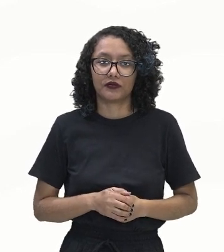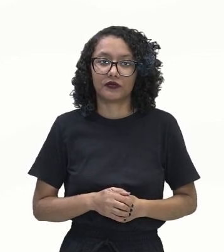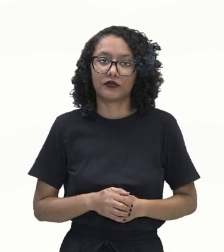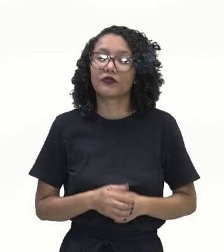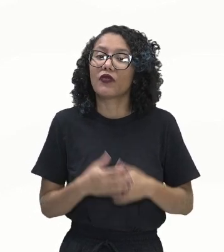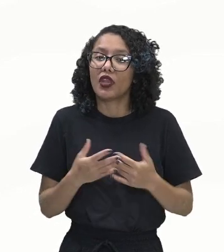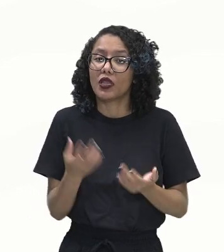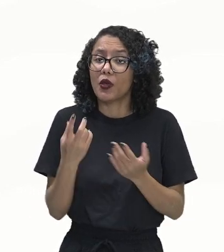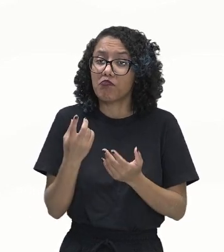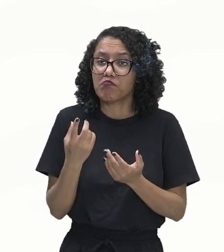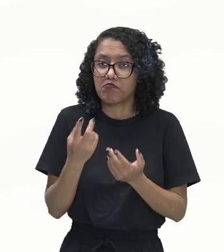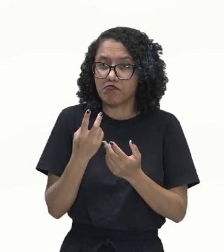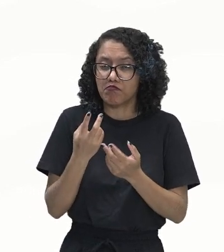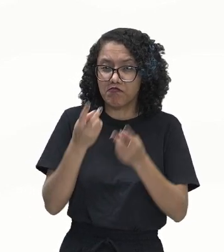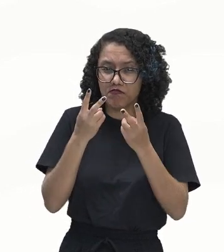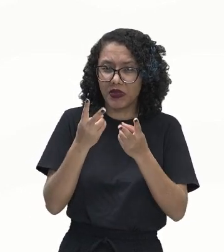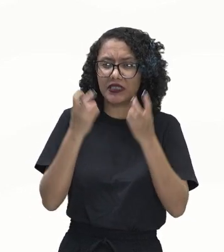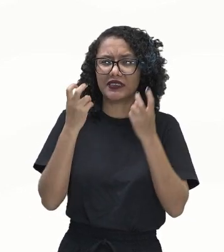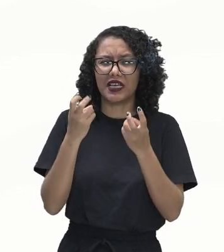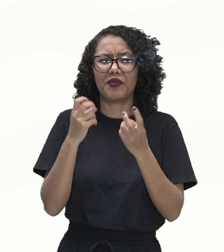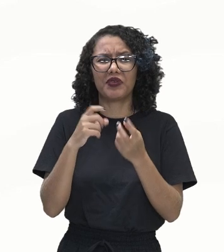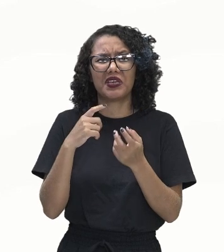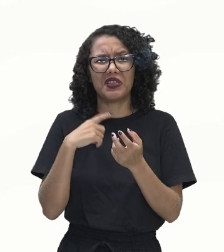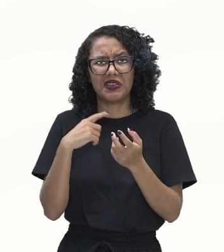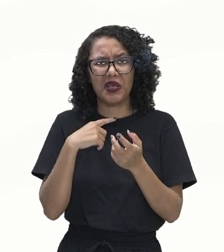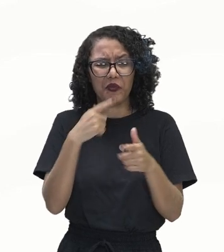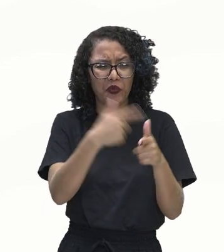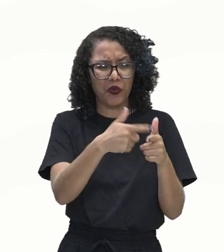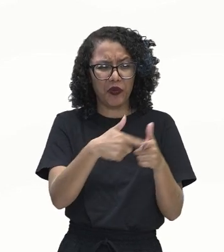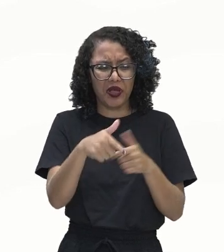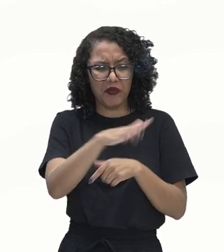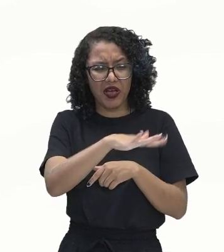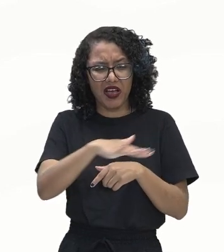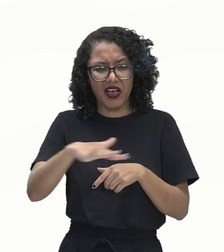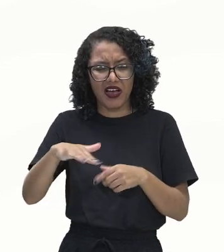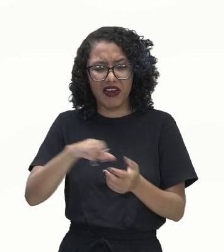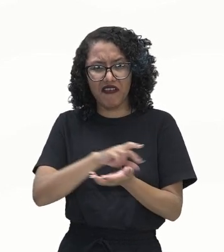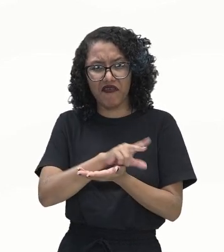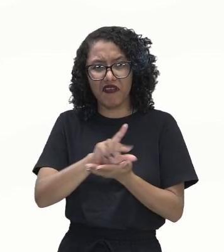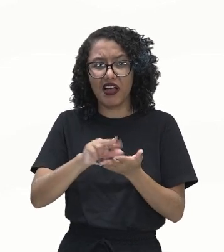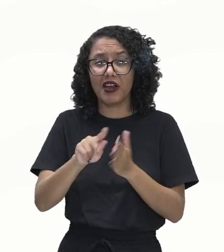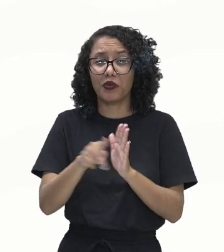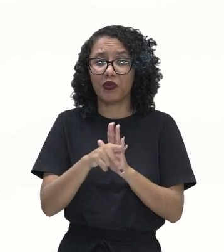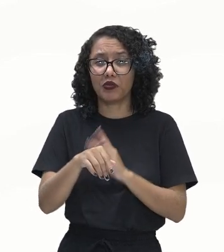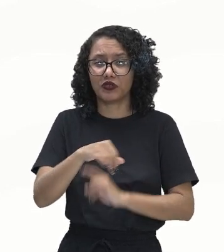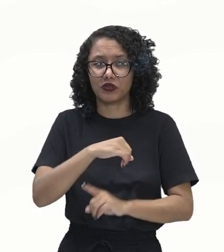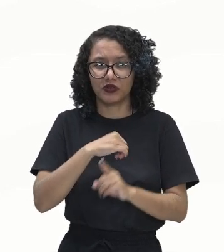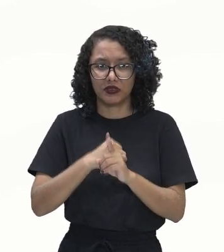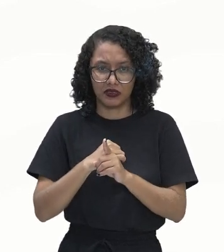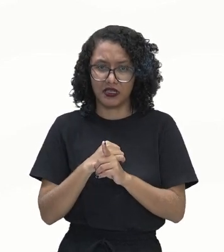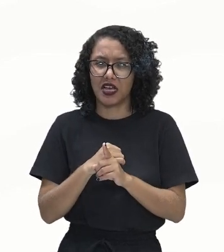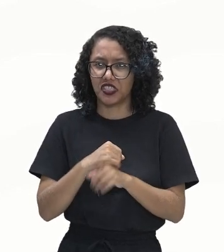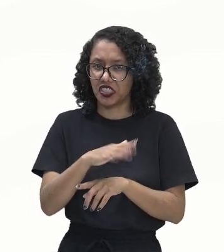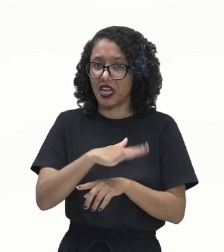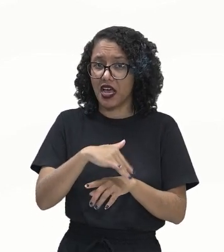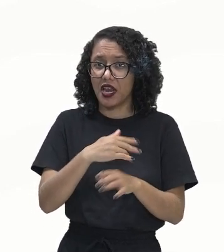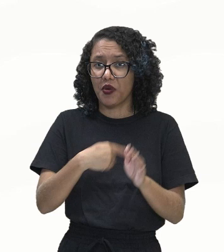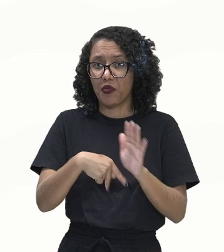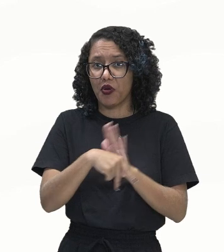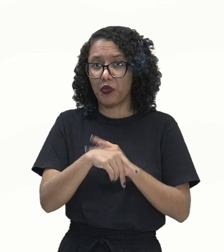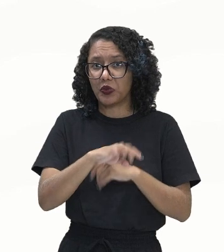quantidade de insatisfações em vários setores, em vários segmentos da sociedade do Grão-Pará. Então,